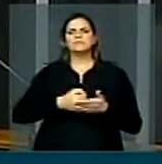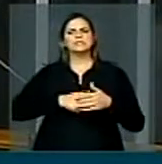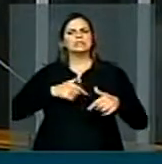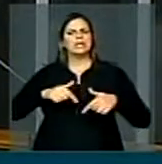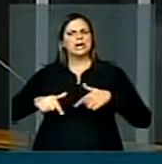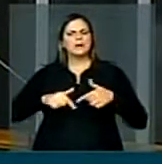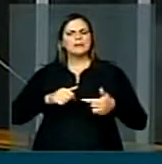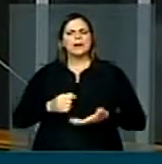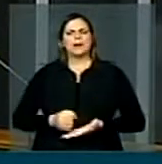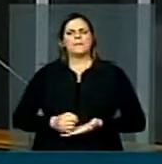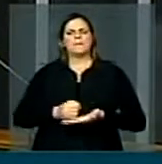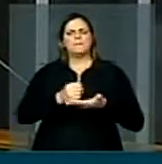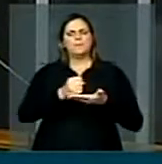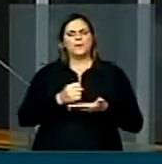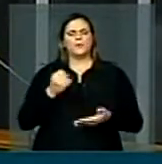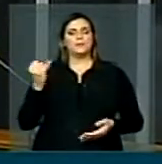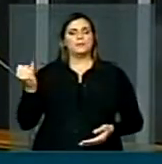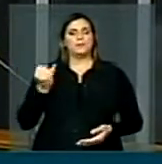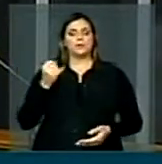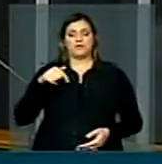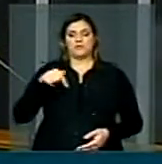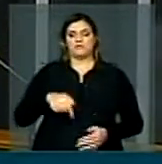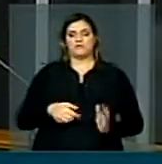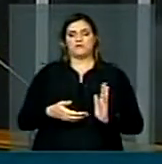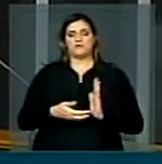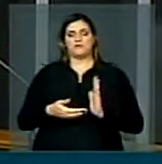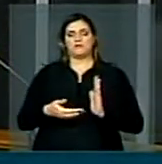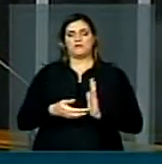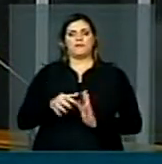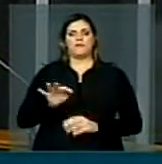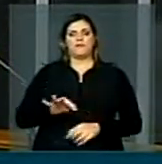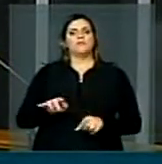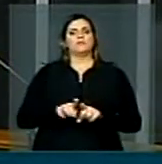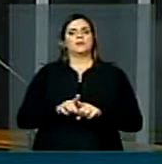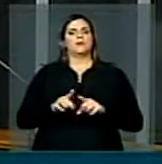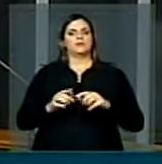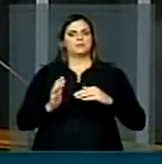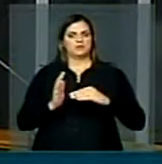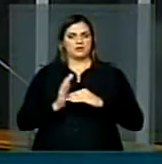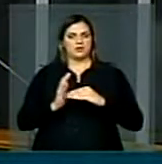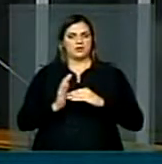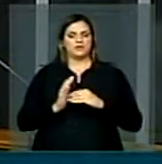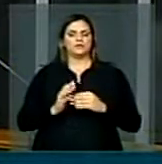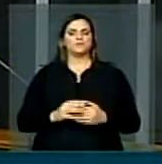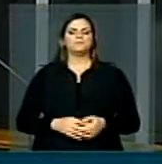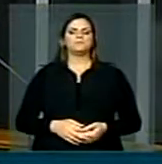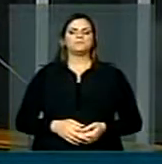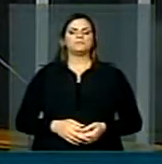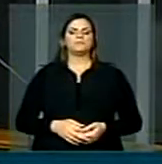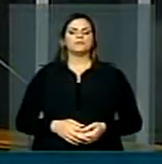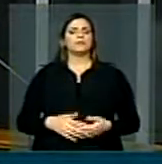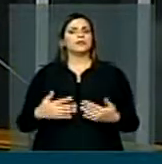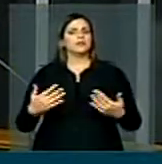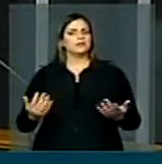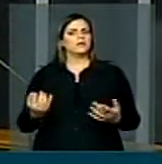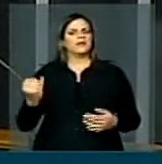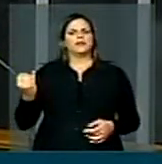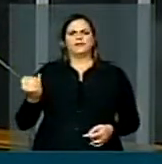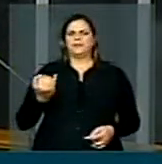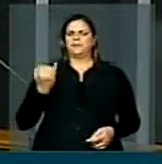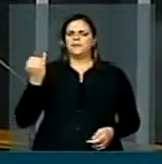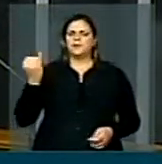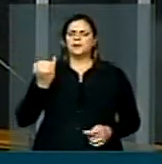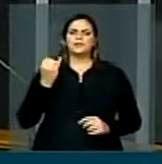trabalho e o apoio fundamental, tanto aqui na Casa, na Câmara Federal, como no Senado. Certos, portanto, da importância